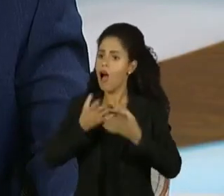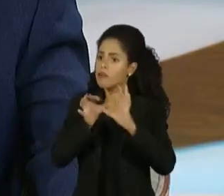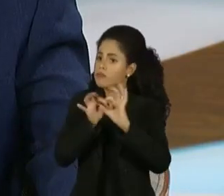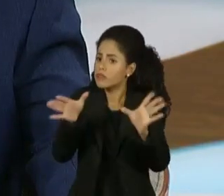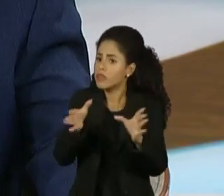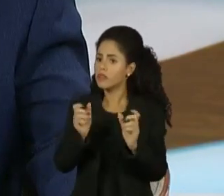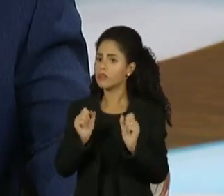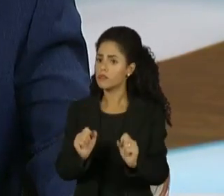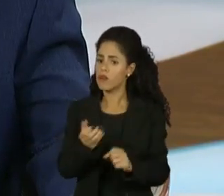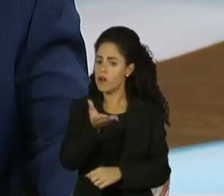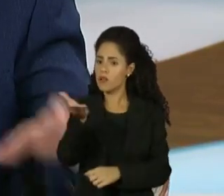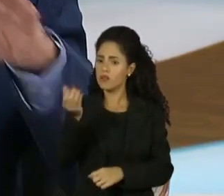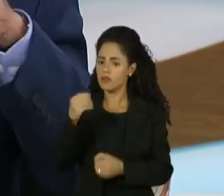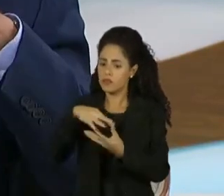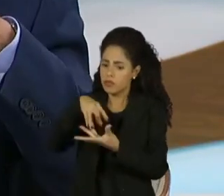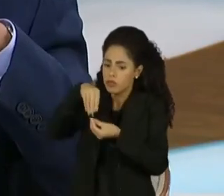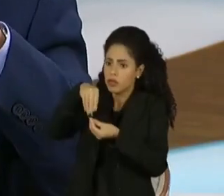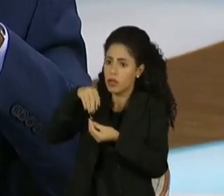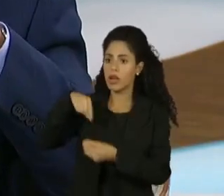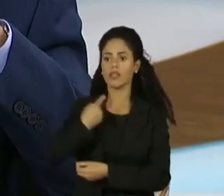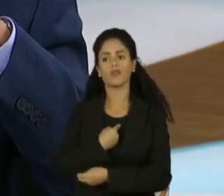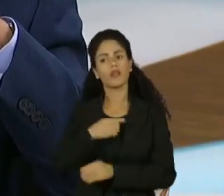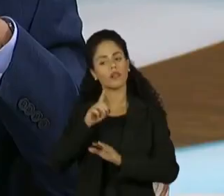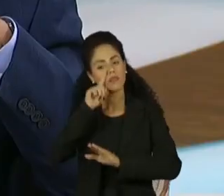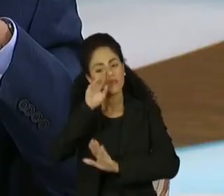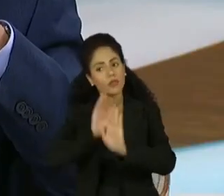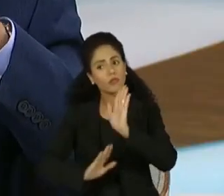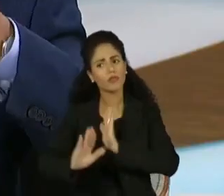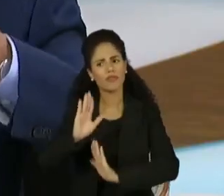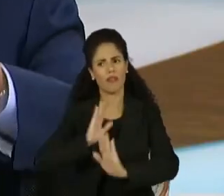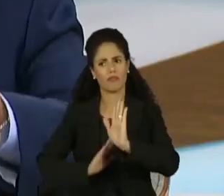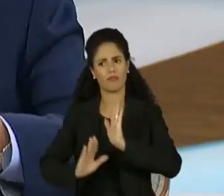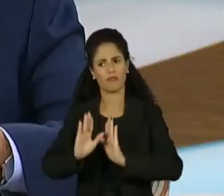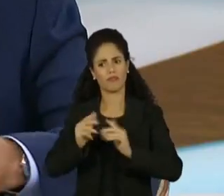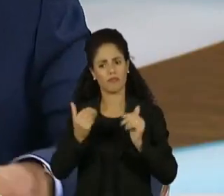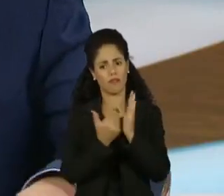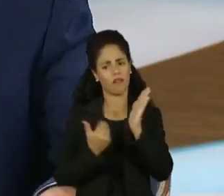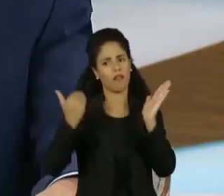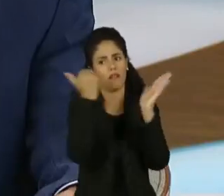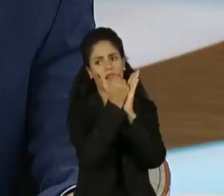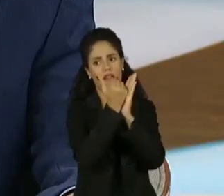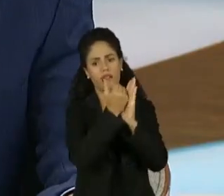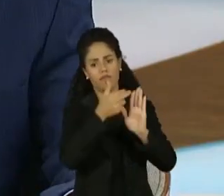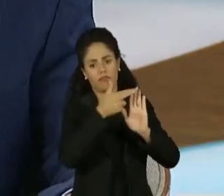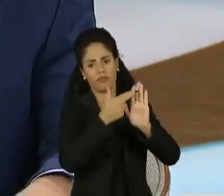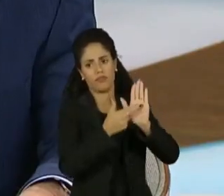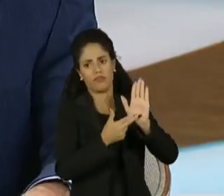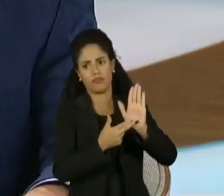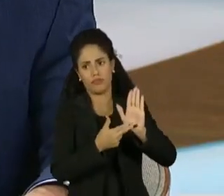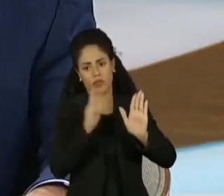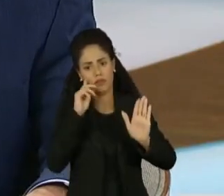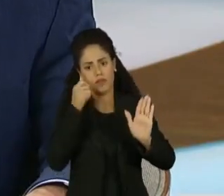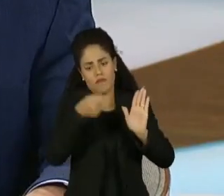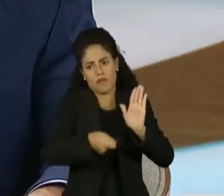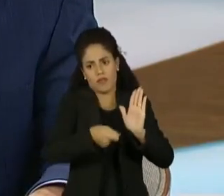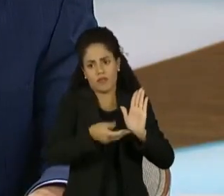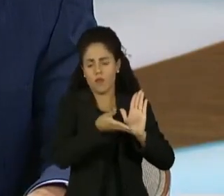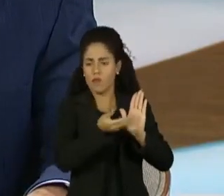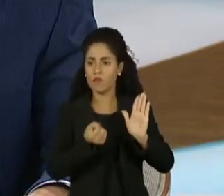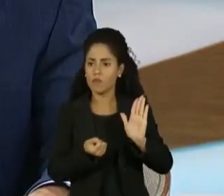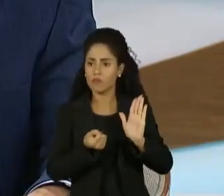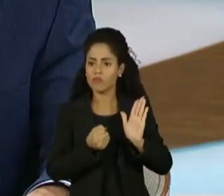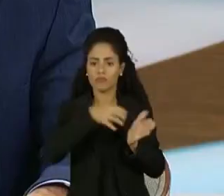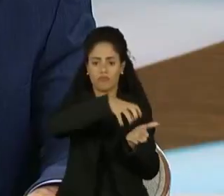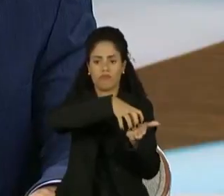alguma impropriedade. Então, nós temos que ter cuidado com esse processo de excesso de regulamentação ou de definição de um